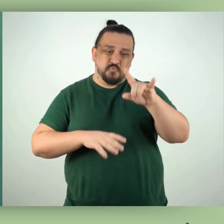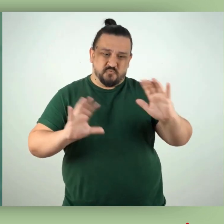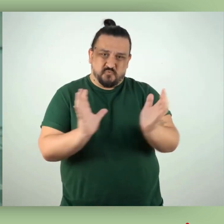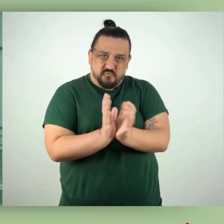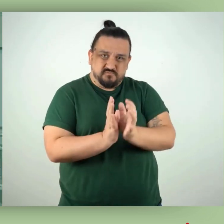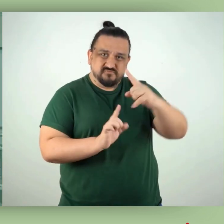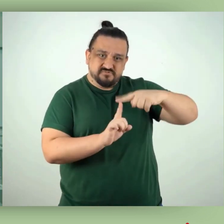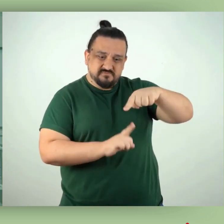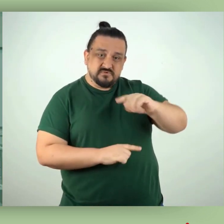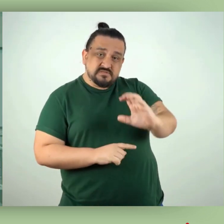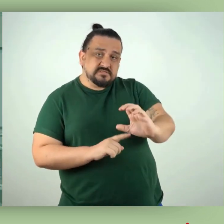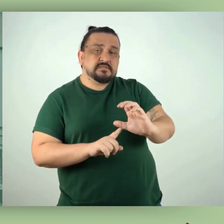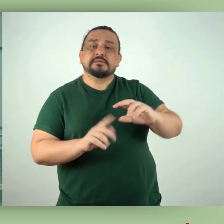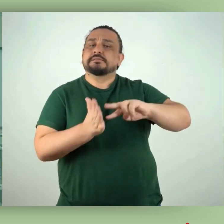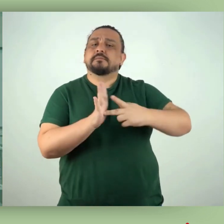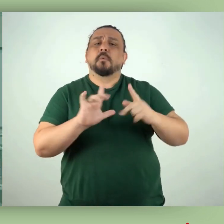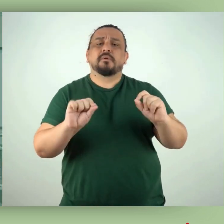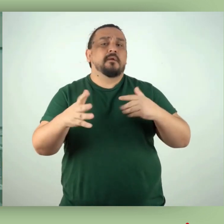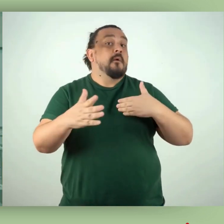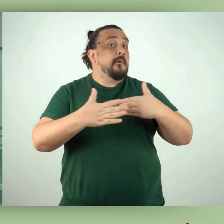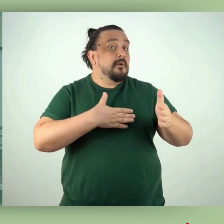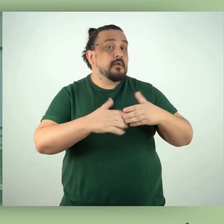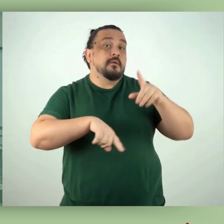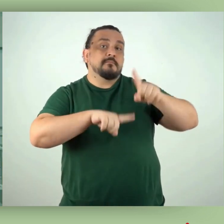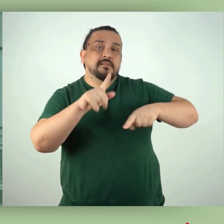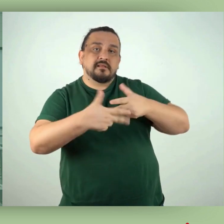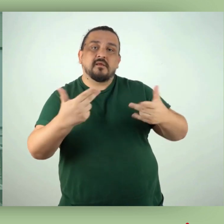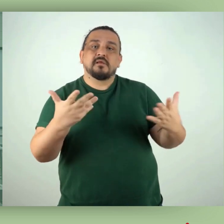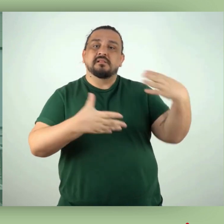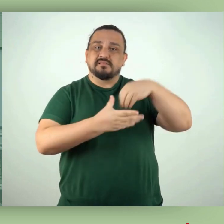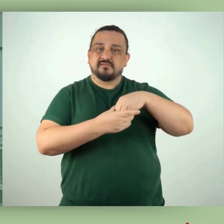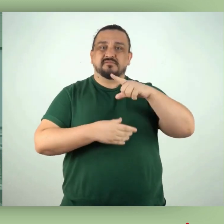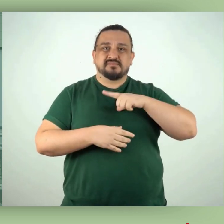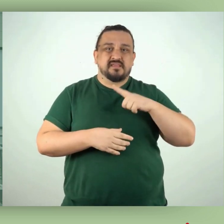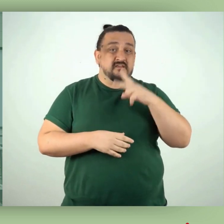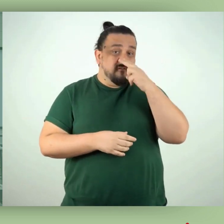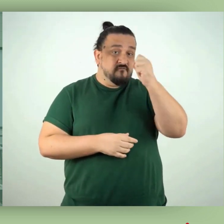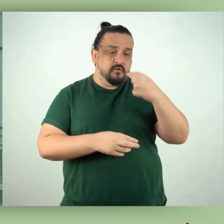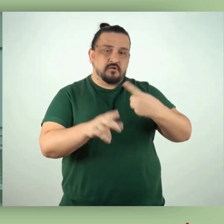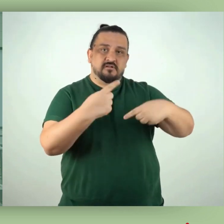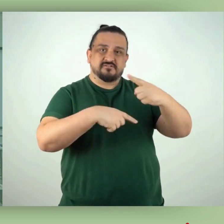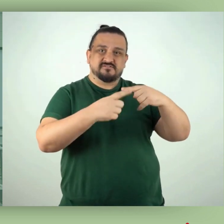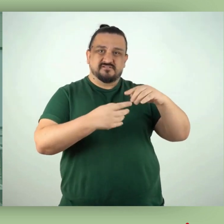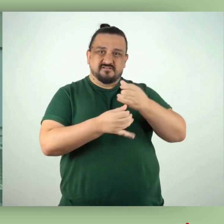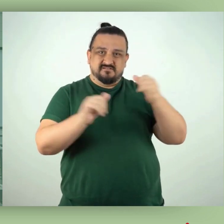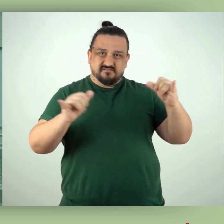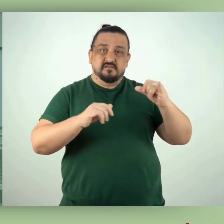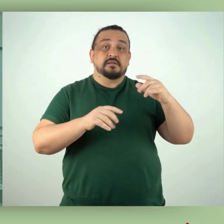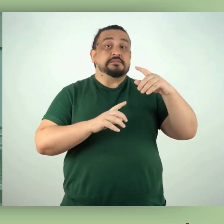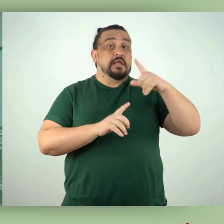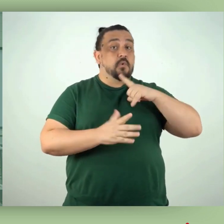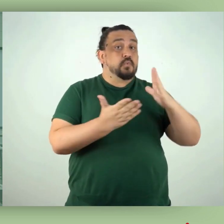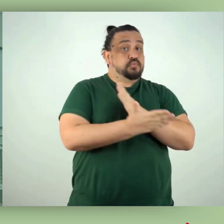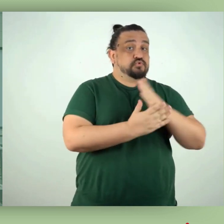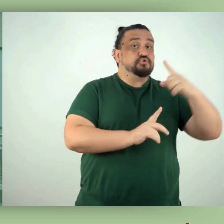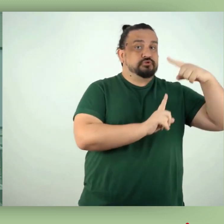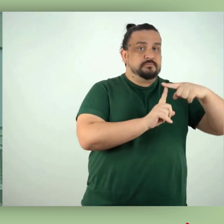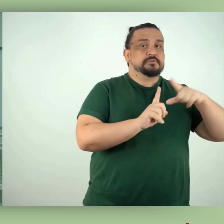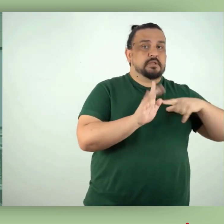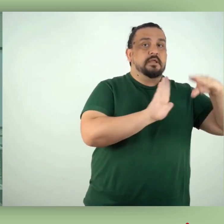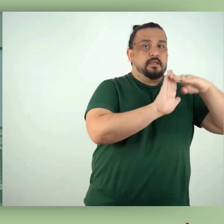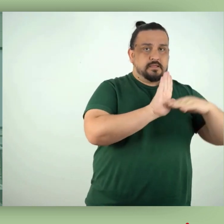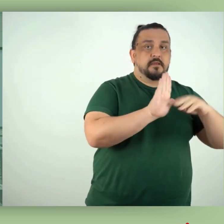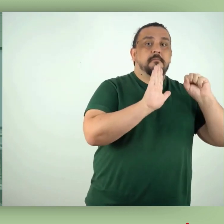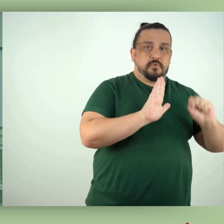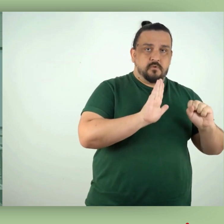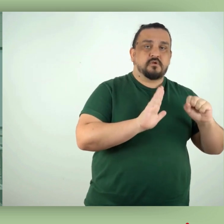O grupo C compreende qualquer material que contenha radionuclídeo em quantidade superior aos níveis